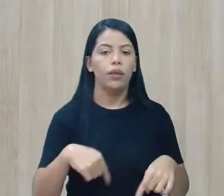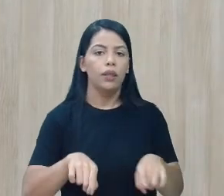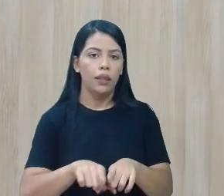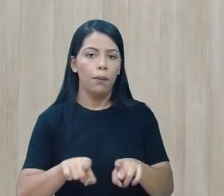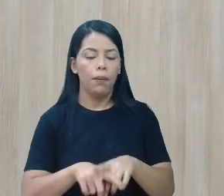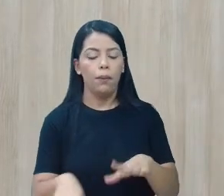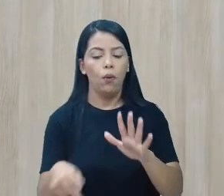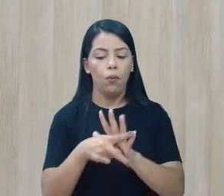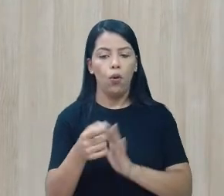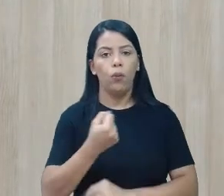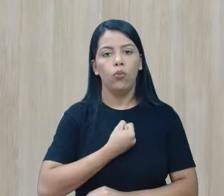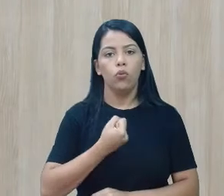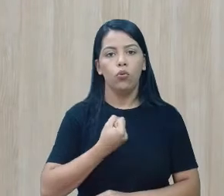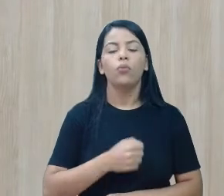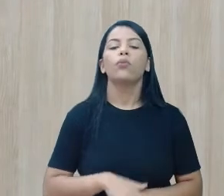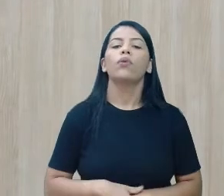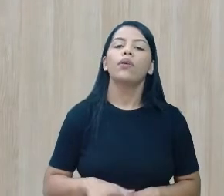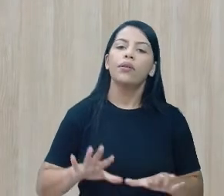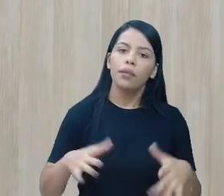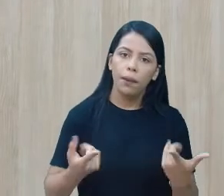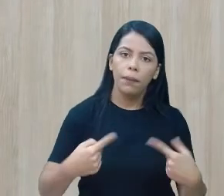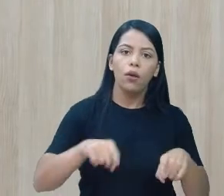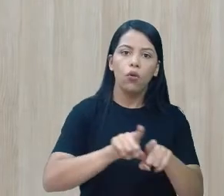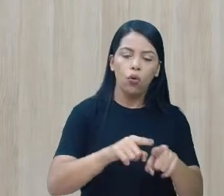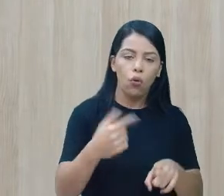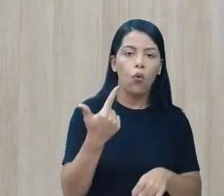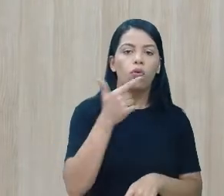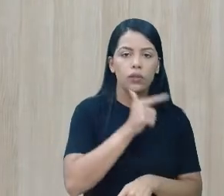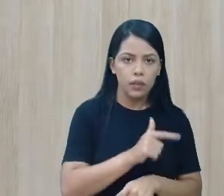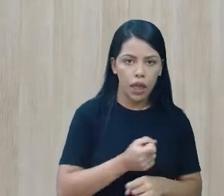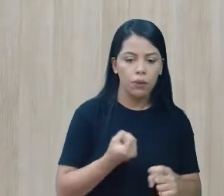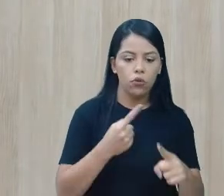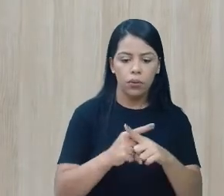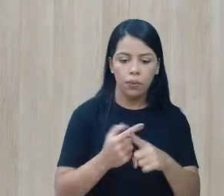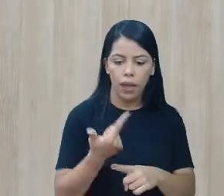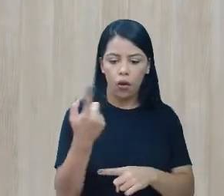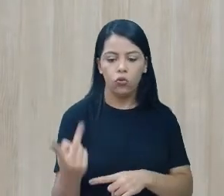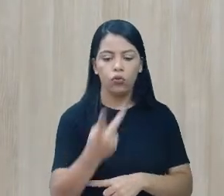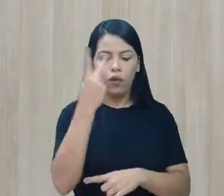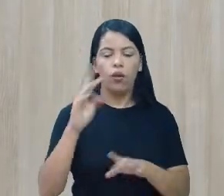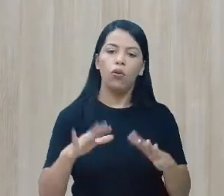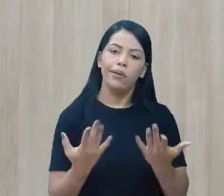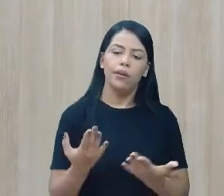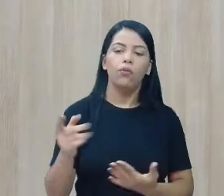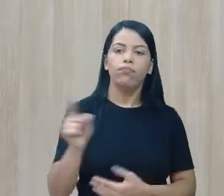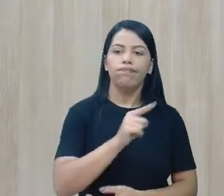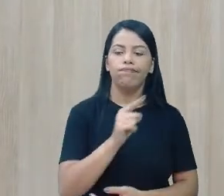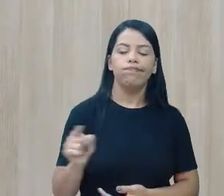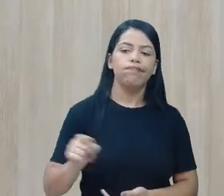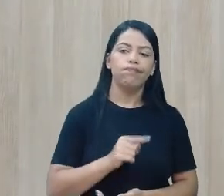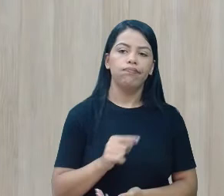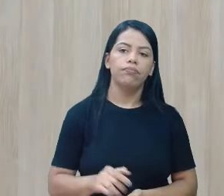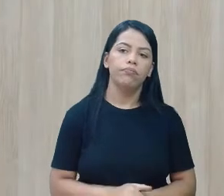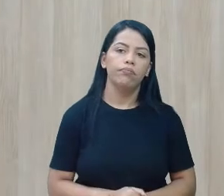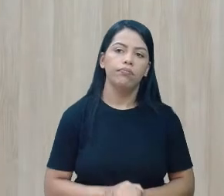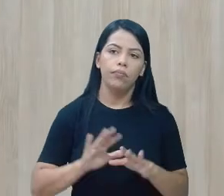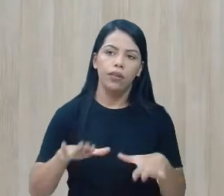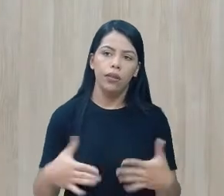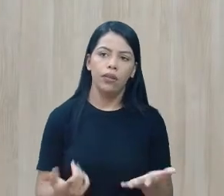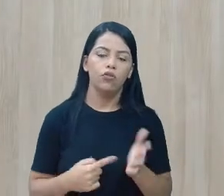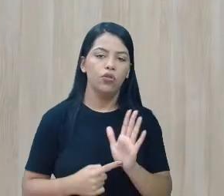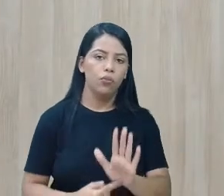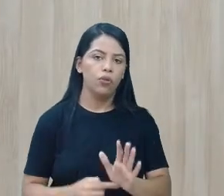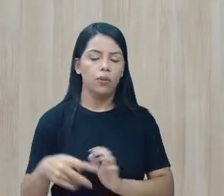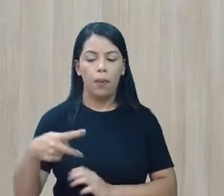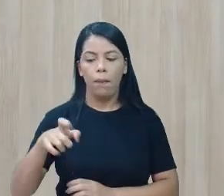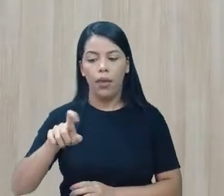dele mesmo, ele ainda é múltiplo de um outro valor, tá certo? Então, aqui eu já tinha colocado para Pedro comentar, né, antes